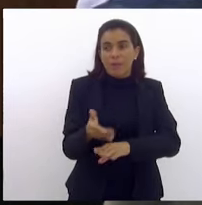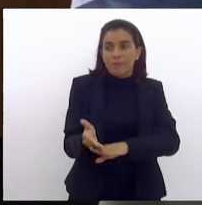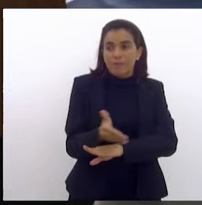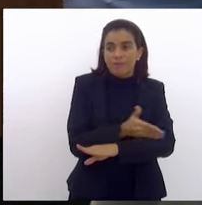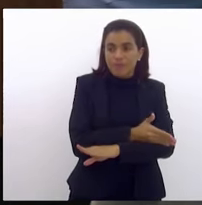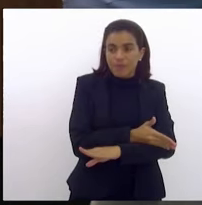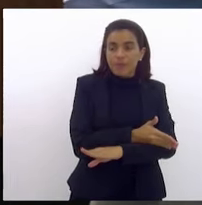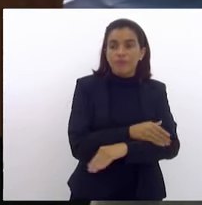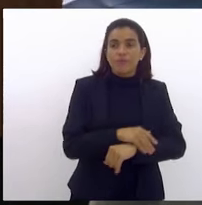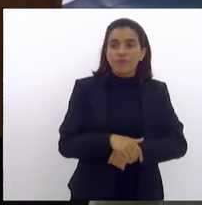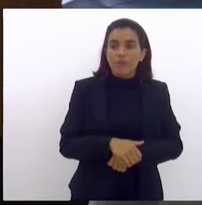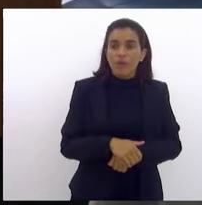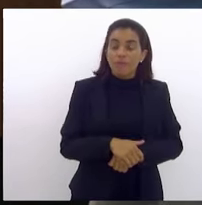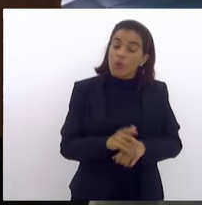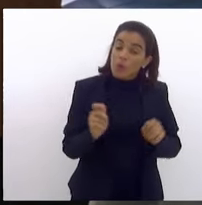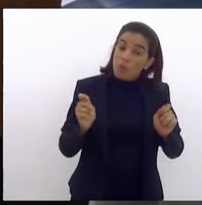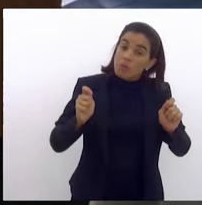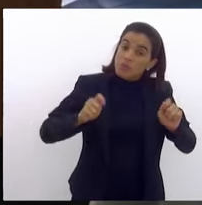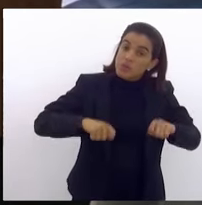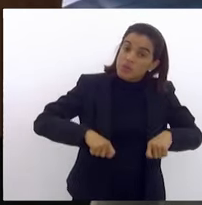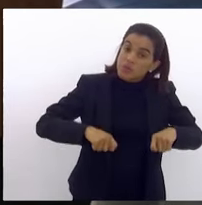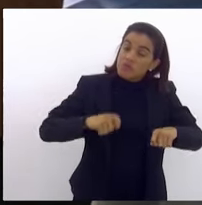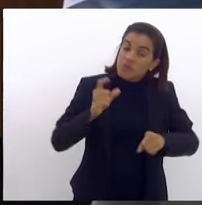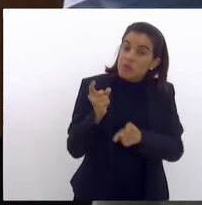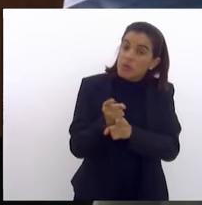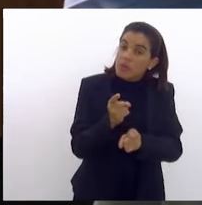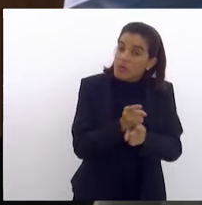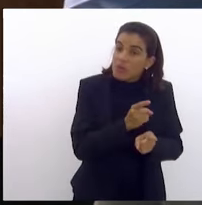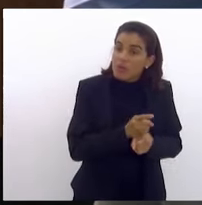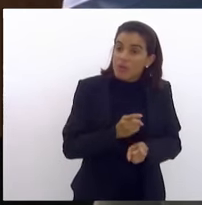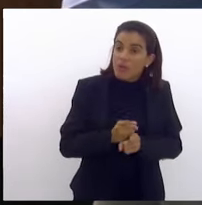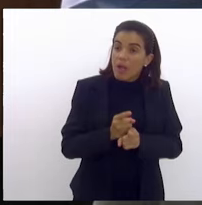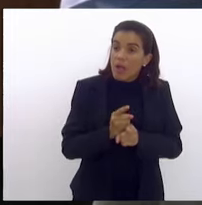Ming, um possível